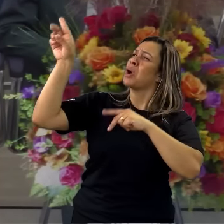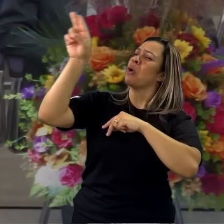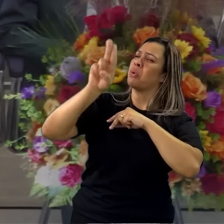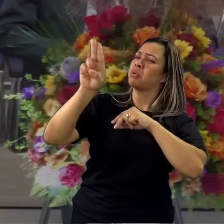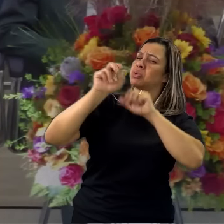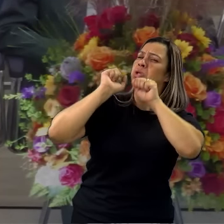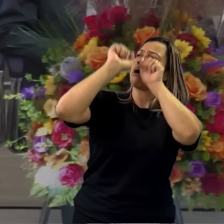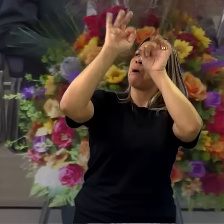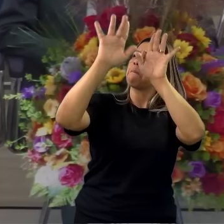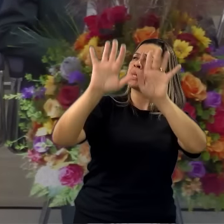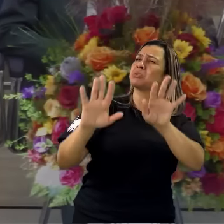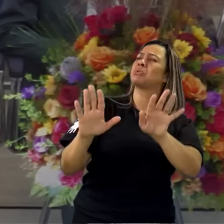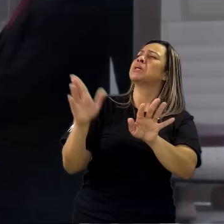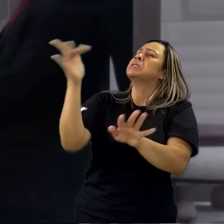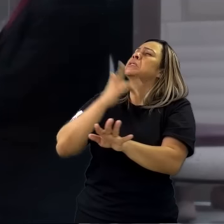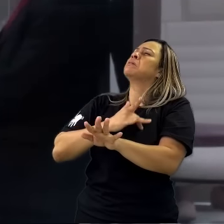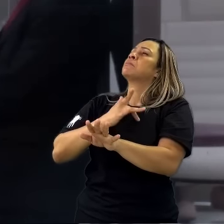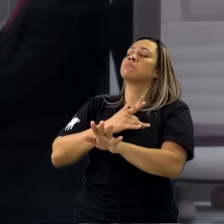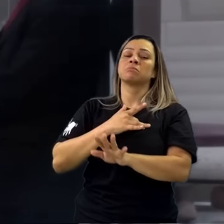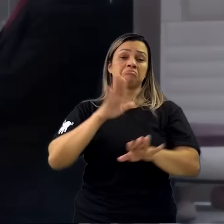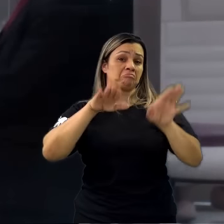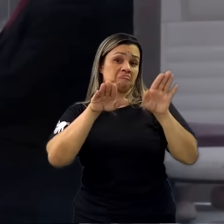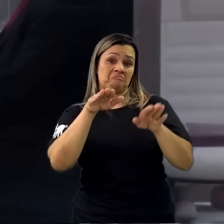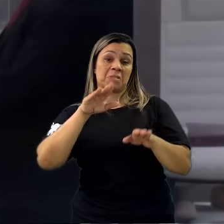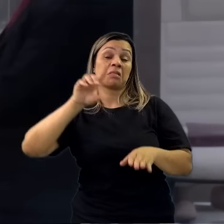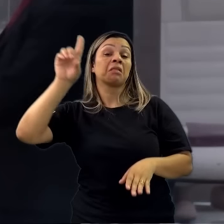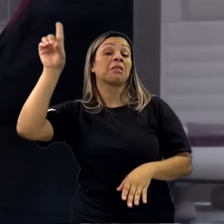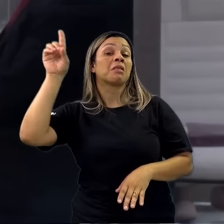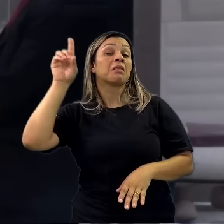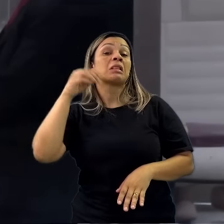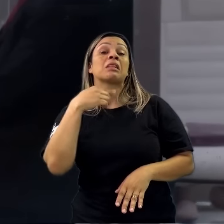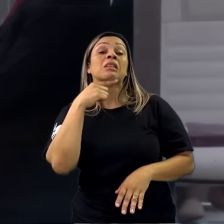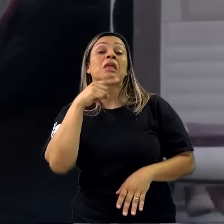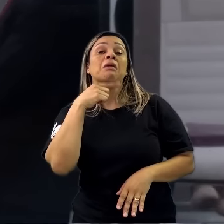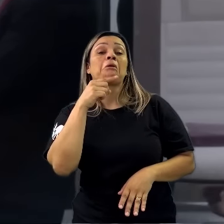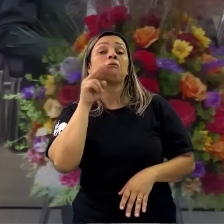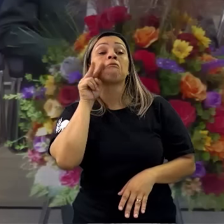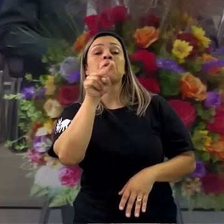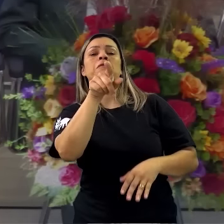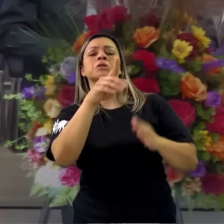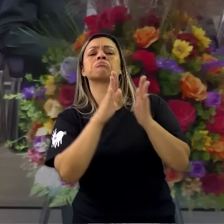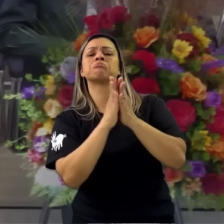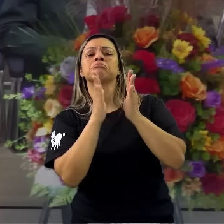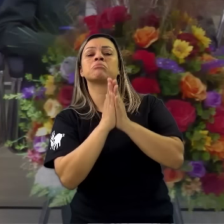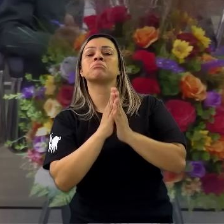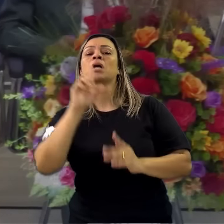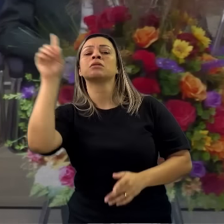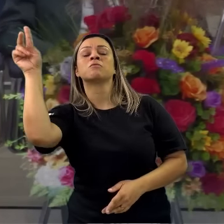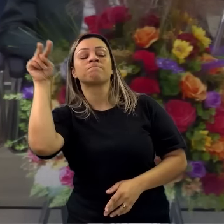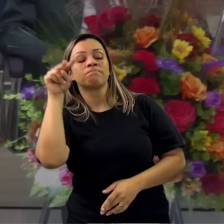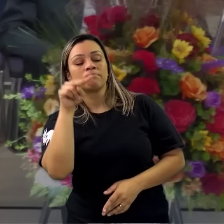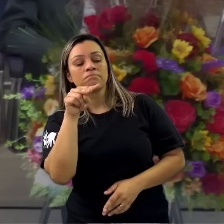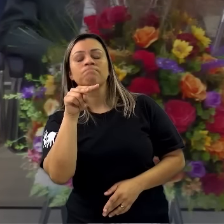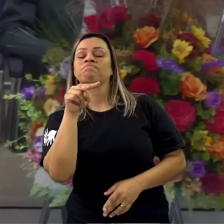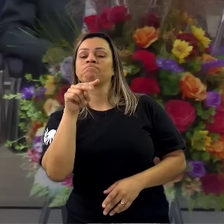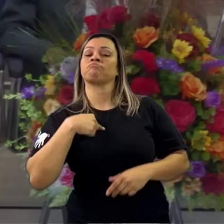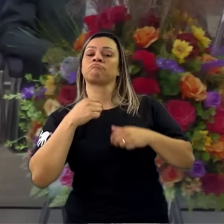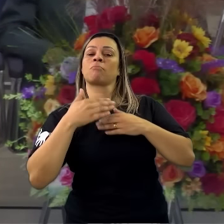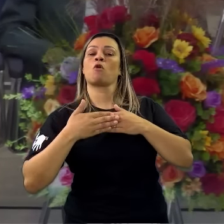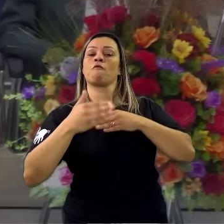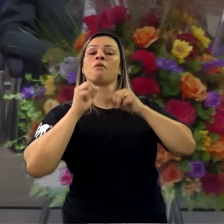e talvez ninguém viu você orar mas para você que orou para Jesus abençoar louvado seja Deus pela tua vida Jesus está abençoando